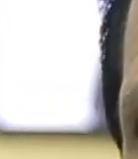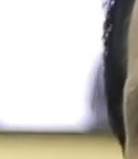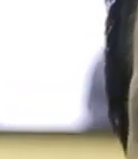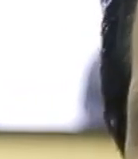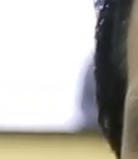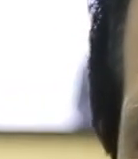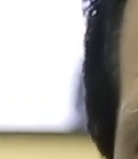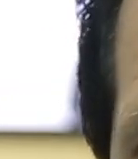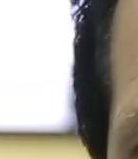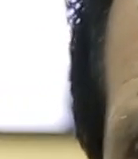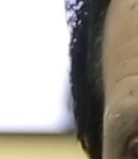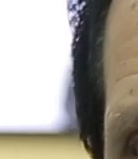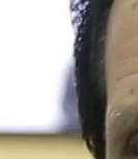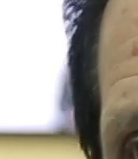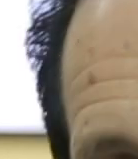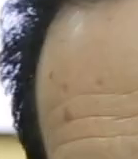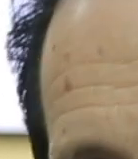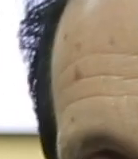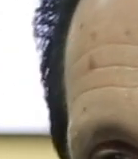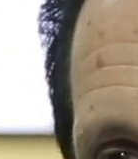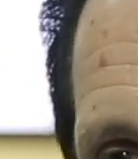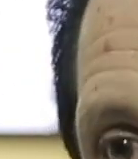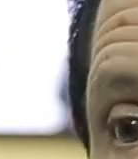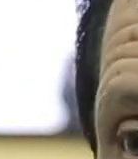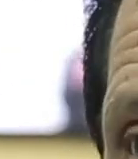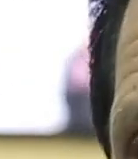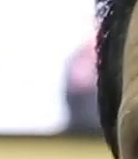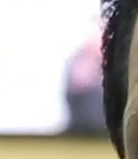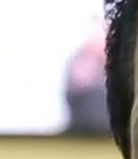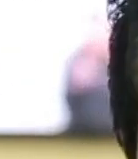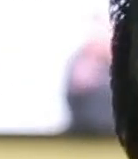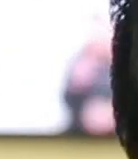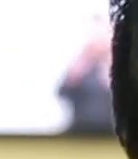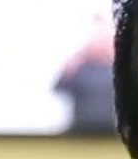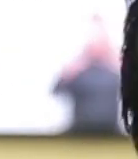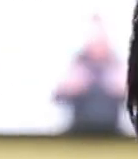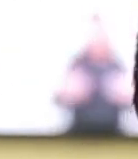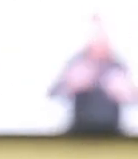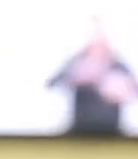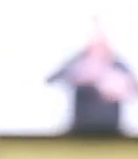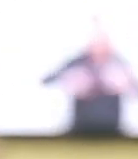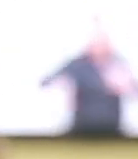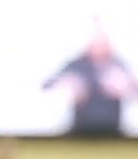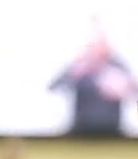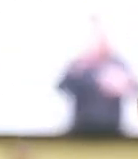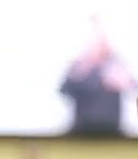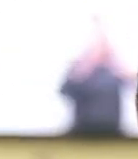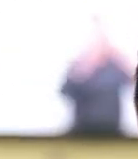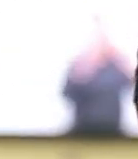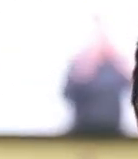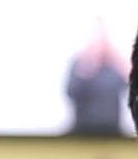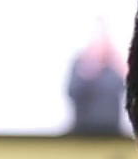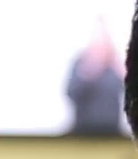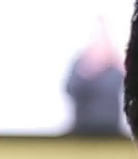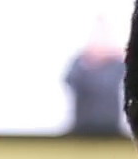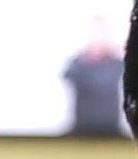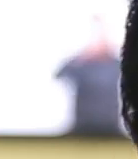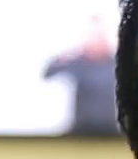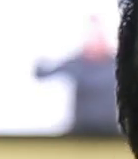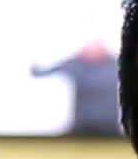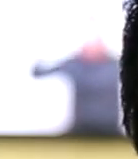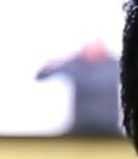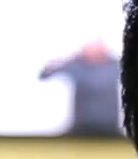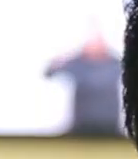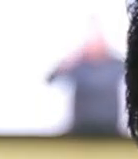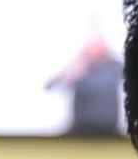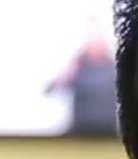real, mas vem de boa hora. E também lembrando que nós temos 5,21% da data base